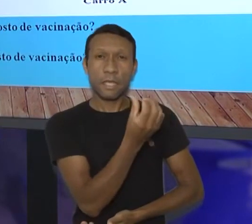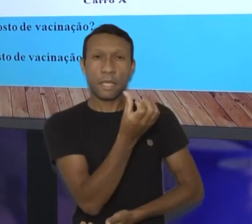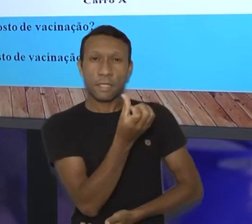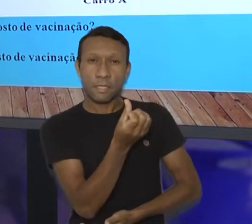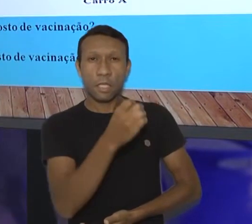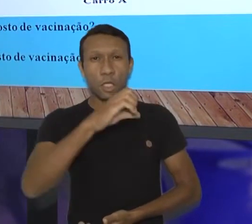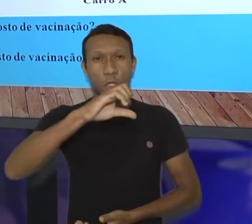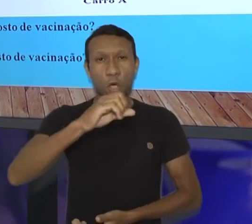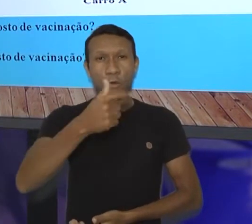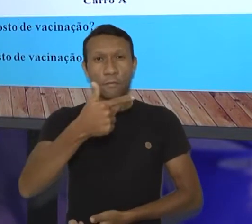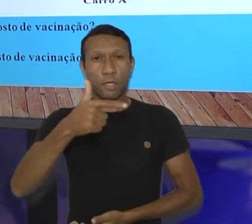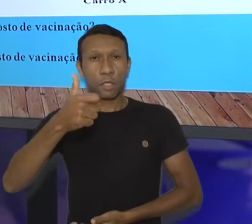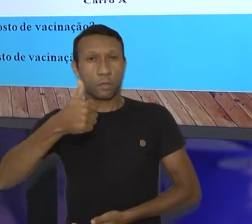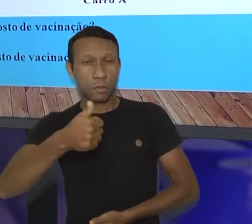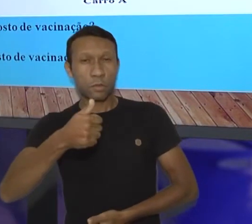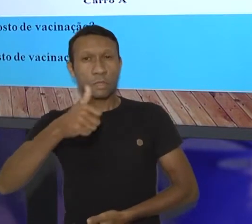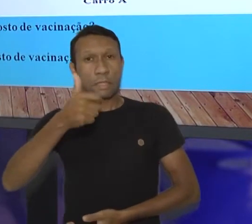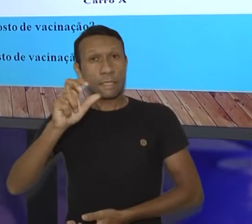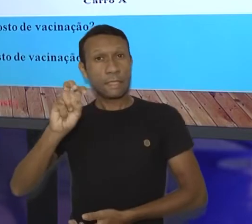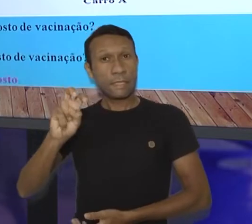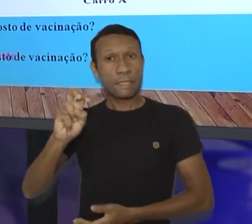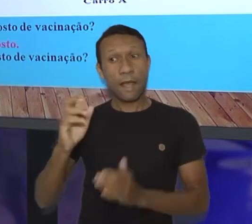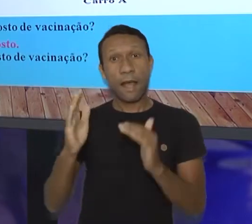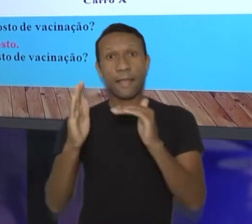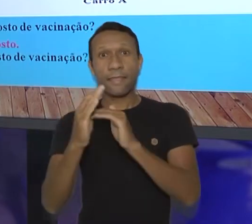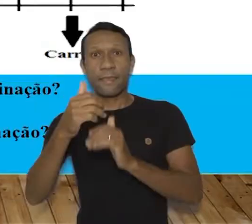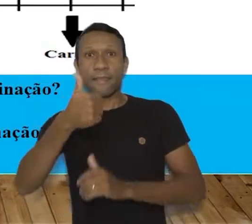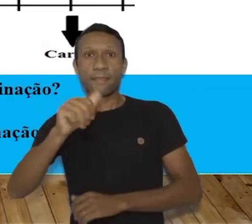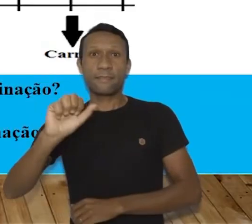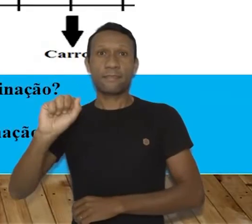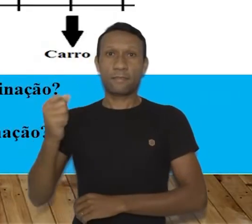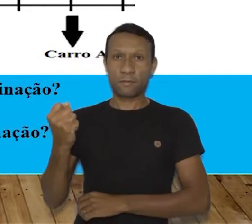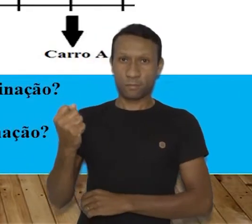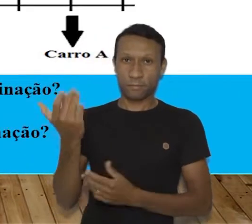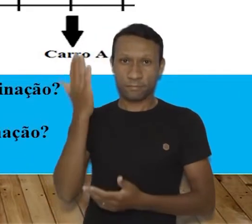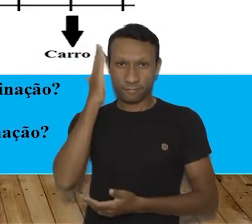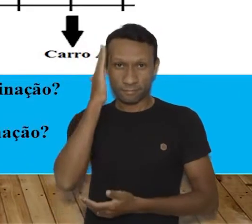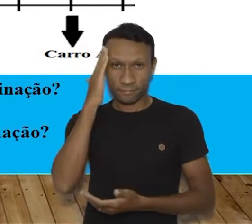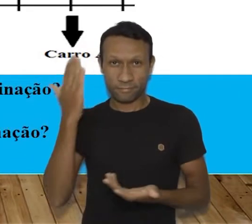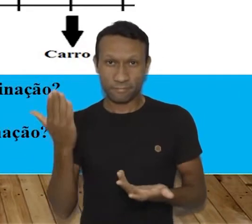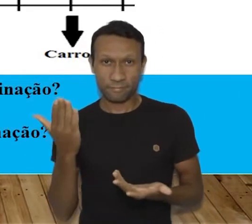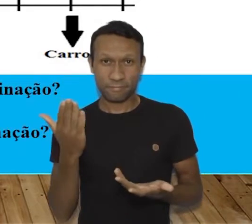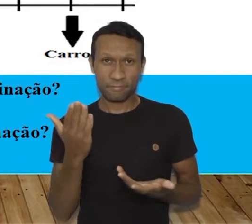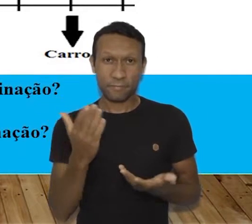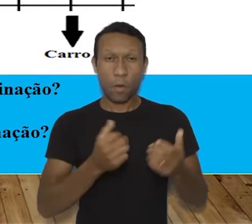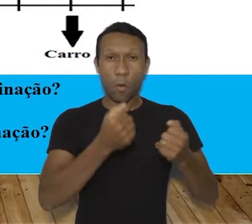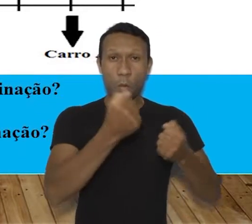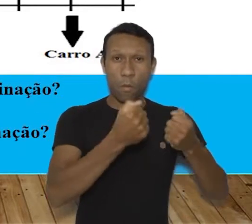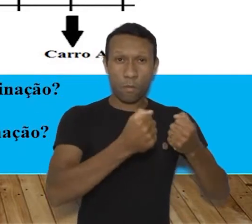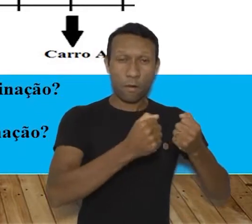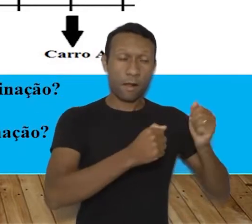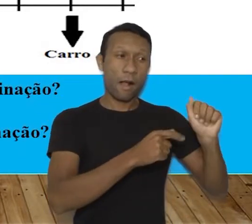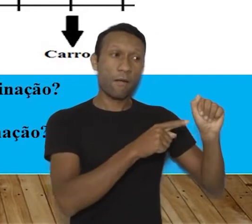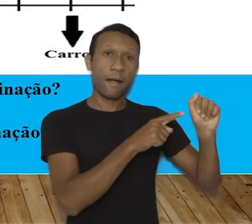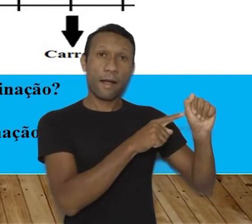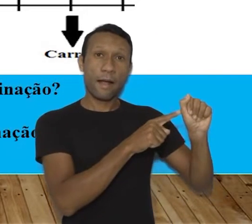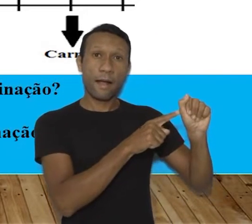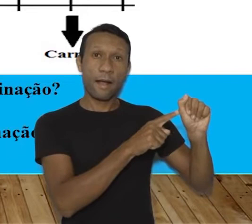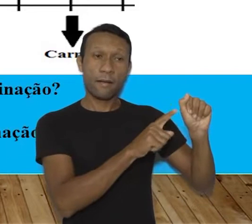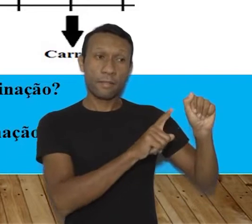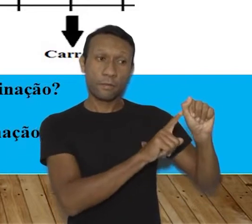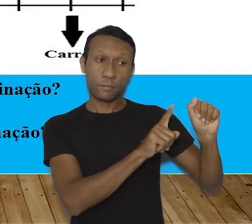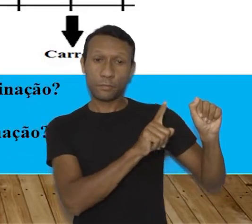9, 12, 15, 18. Então, nós temos que o carro A está a 18 metros